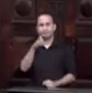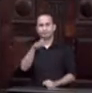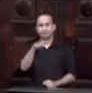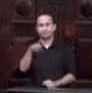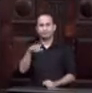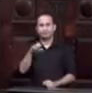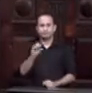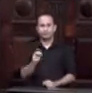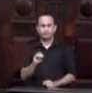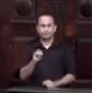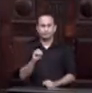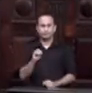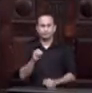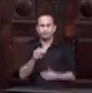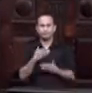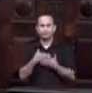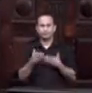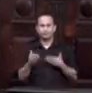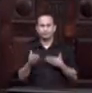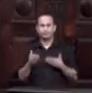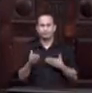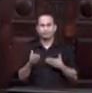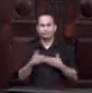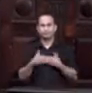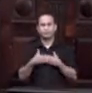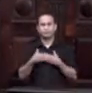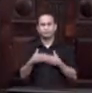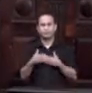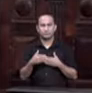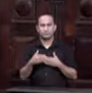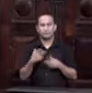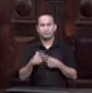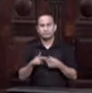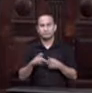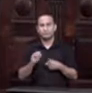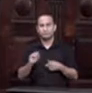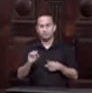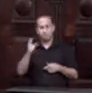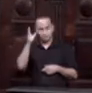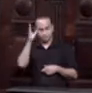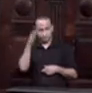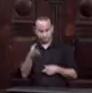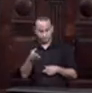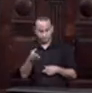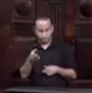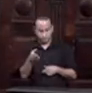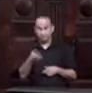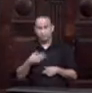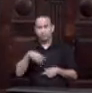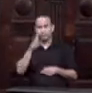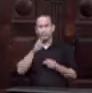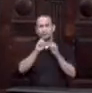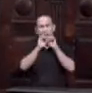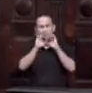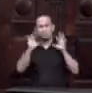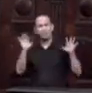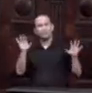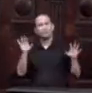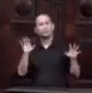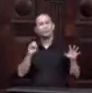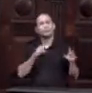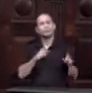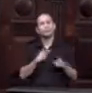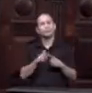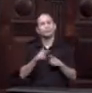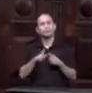capacidade de avançar em soluções que resolvam essa crise. vimos claramente a situação dos